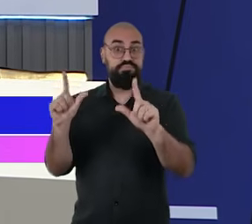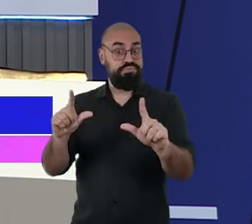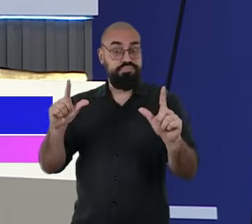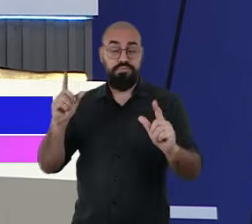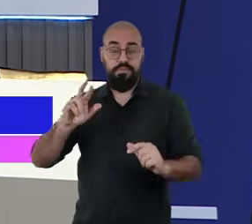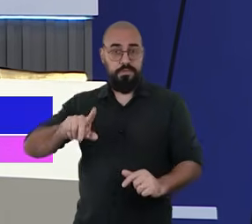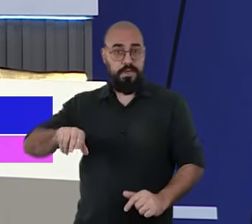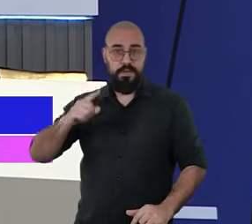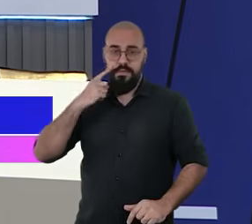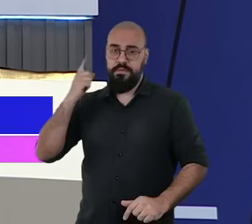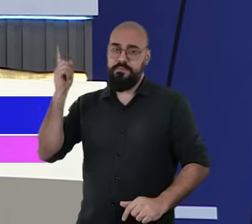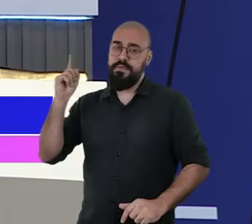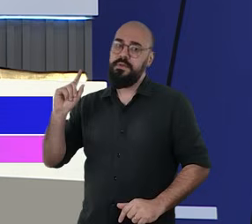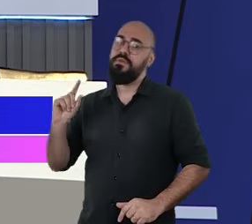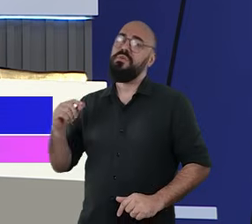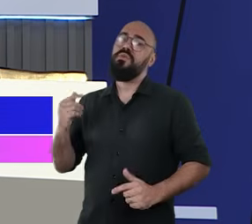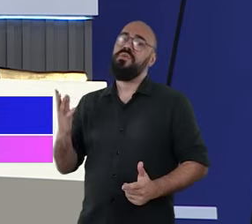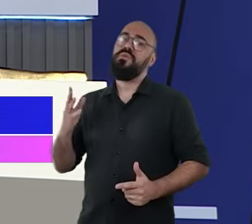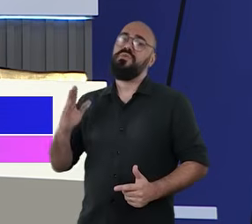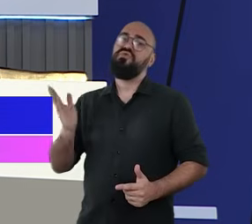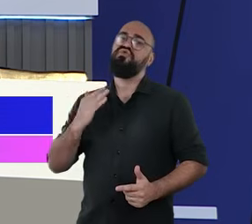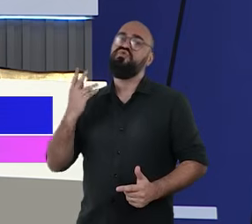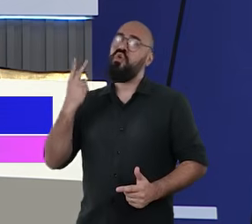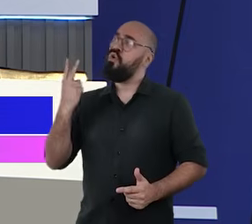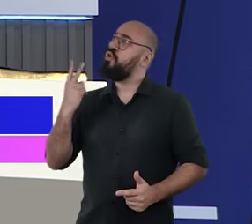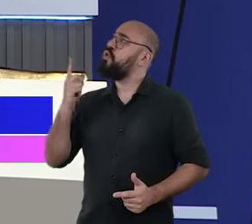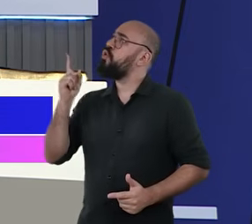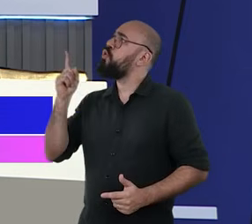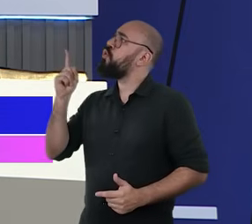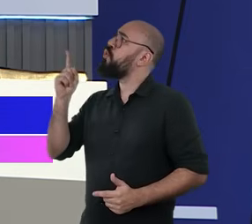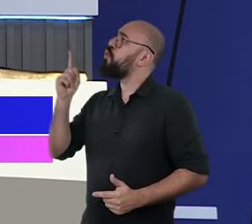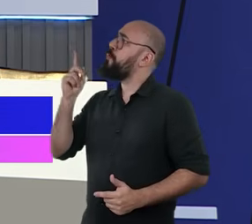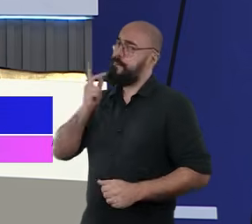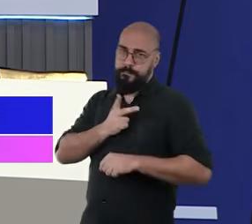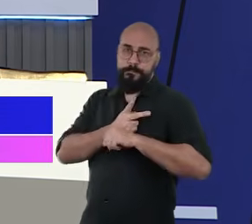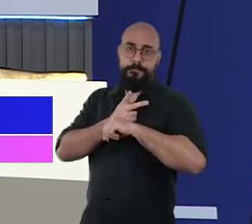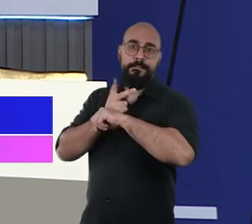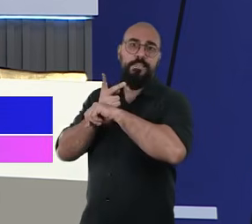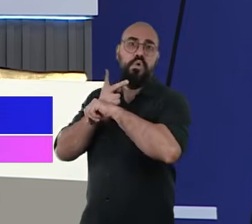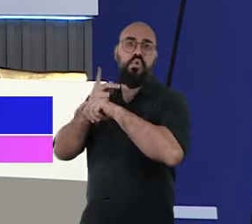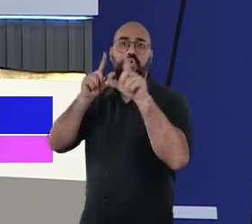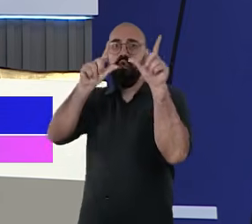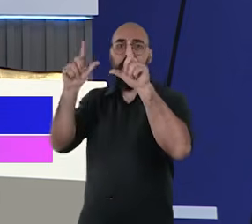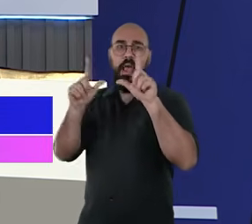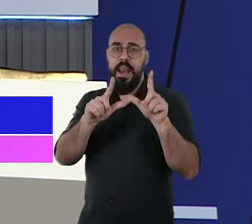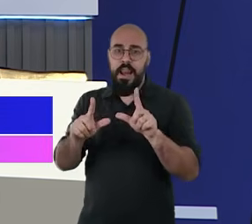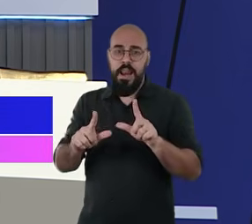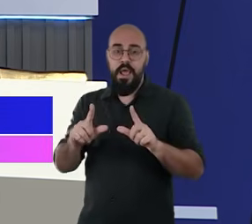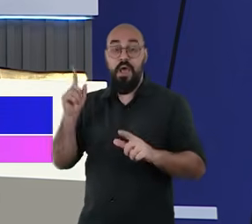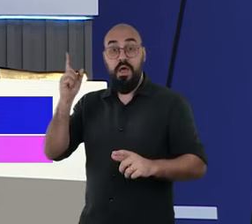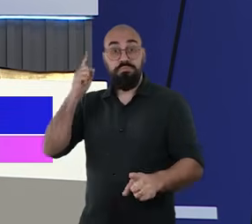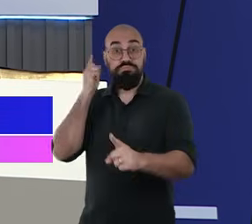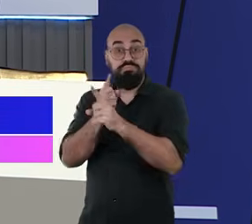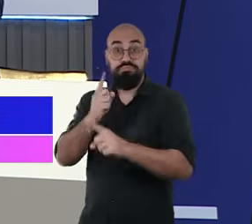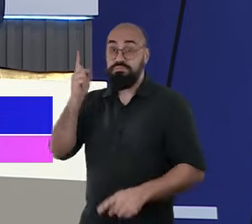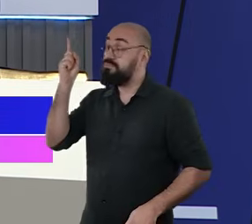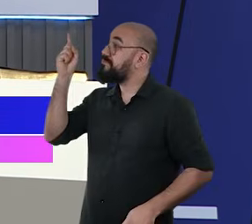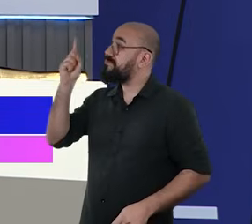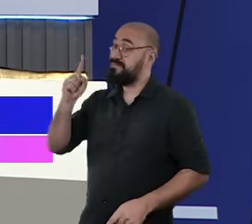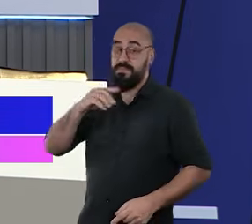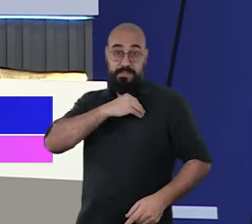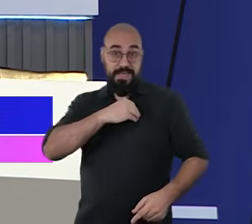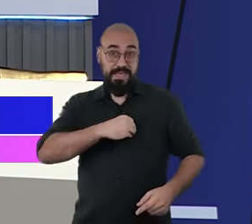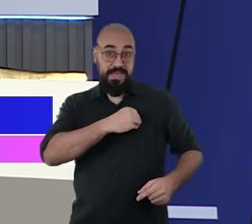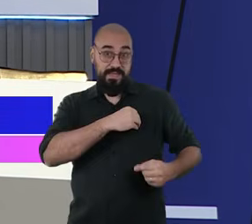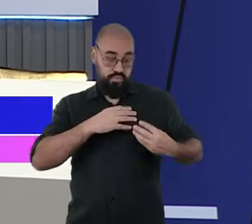aqui a cura do pecado. Deixa eu ver, página 2, não está. Você vai procurando aqui, ó, página 3, e aí você vai achar aqui, ó, achei, a cura do